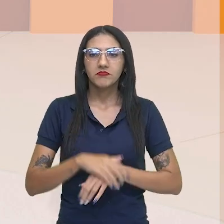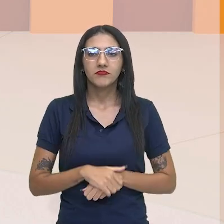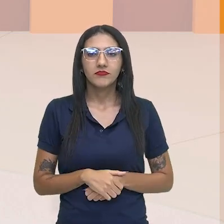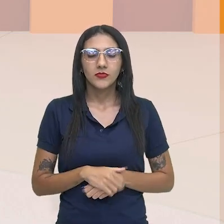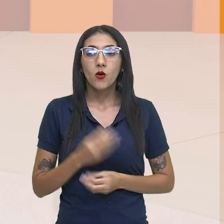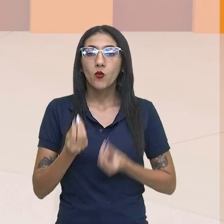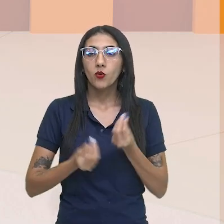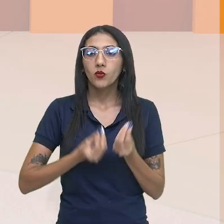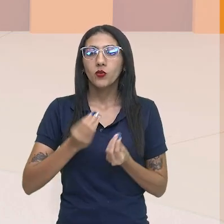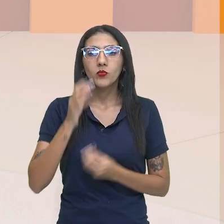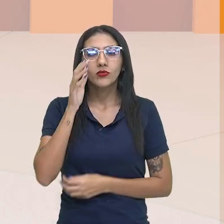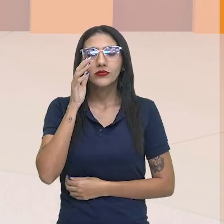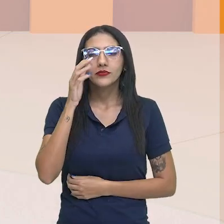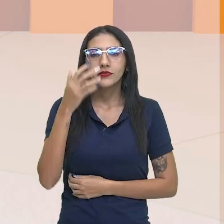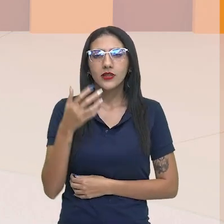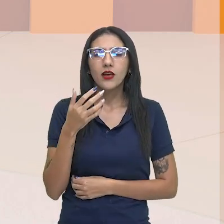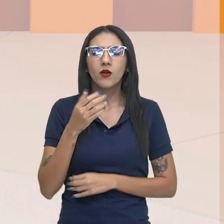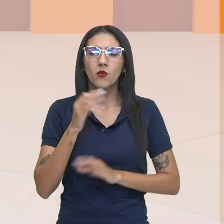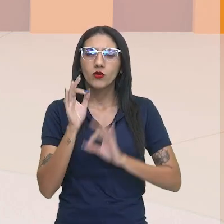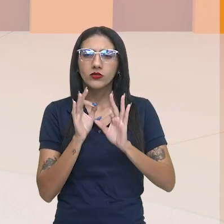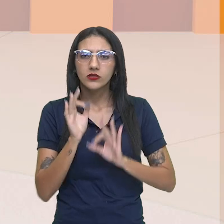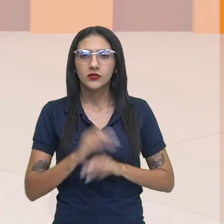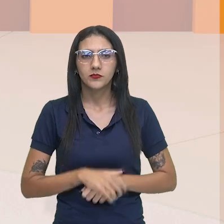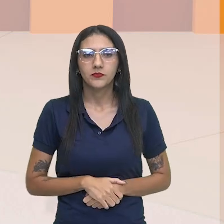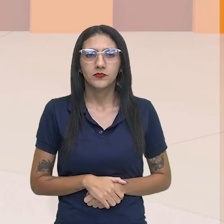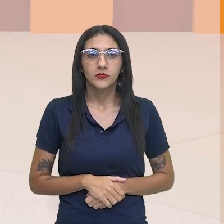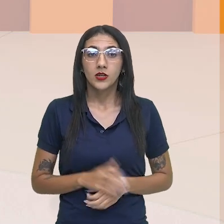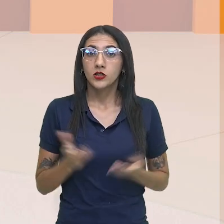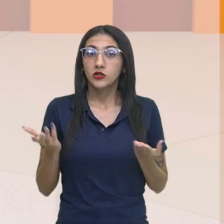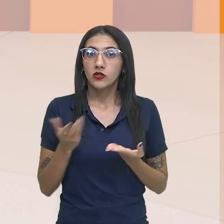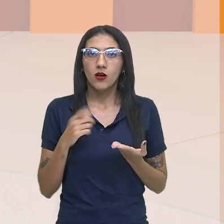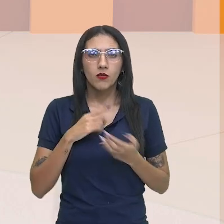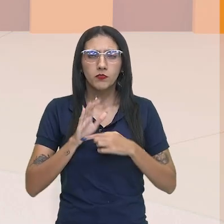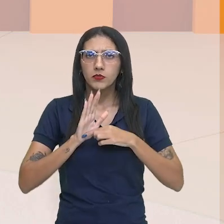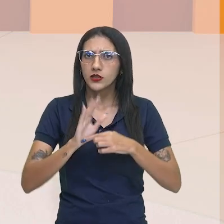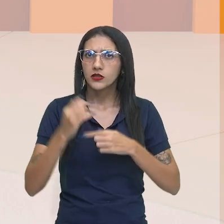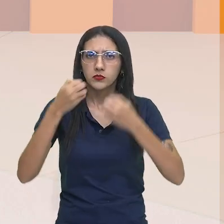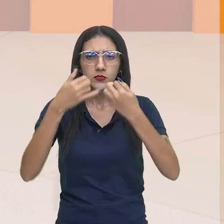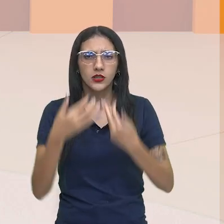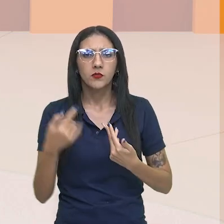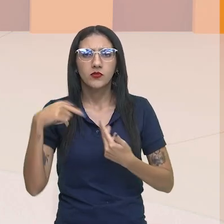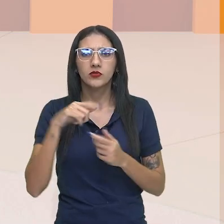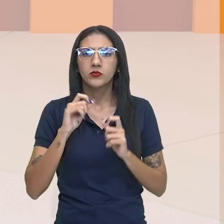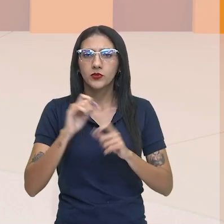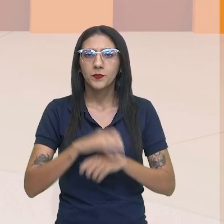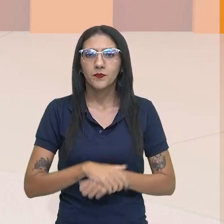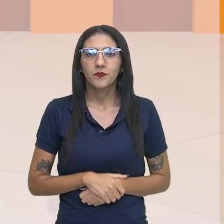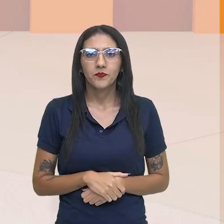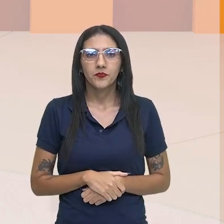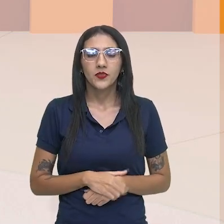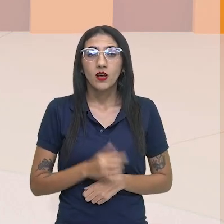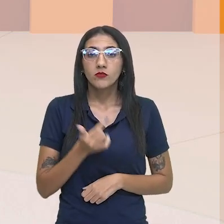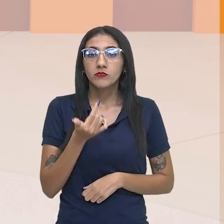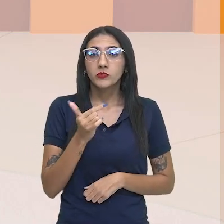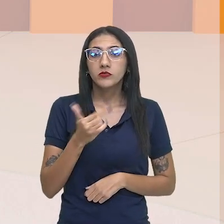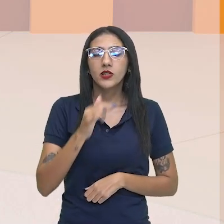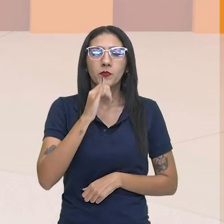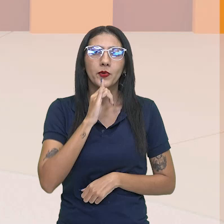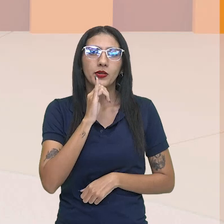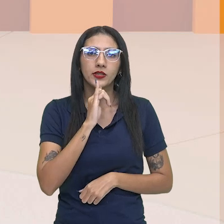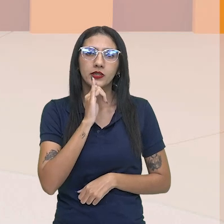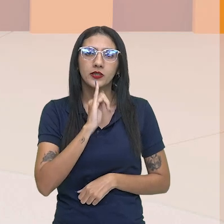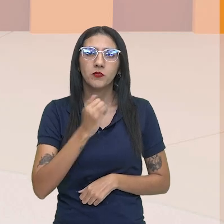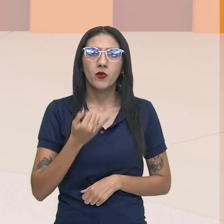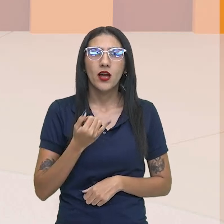estruturando tudo isso aí. E uma coisa que eu já vou dizer logo aqui desde o começo é que não é necessariamente dizer que